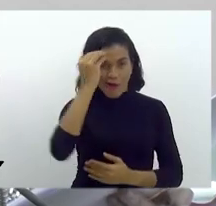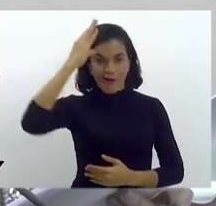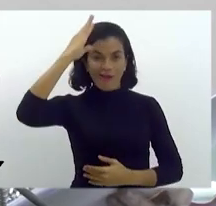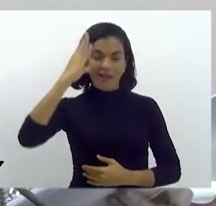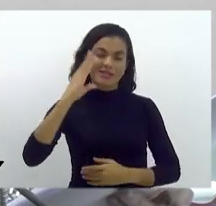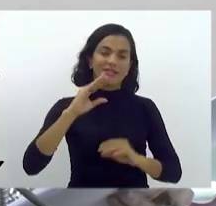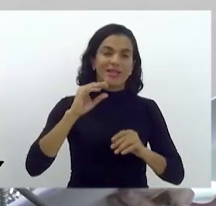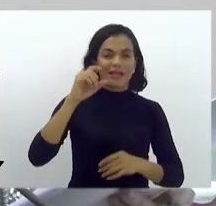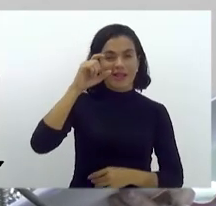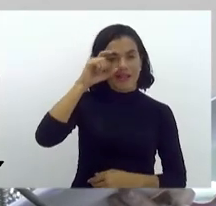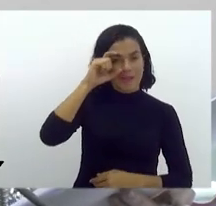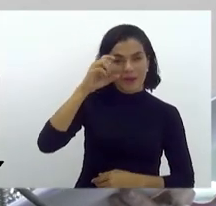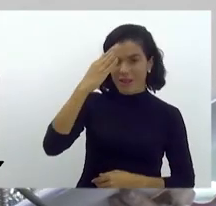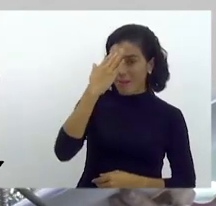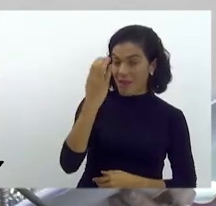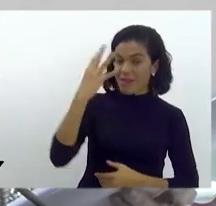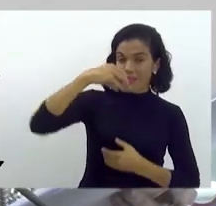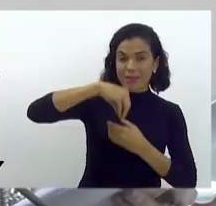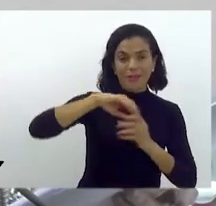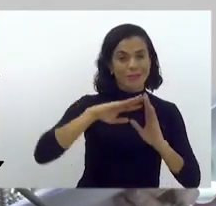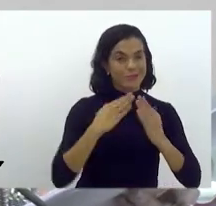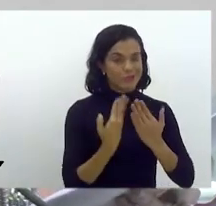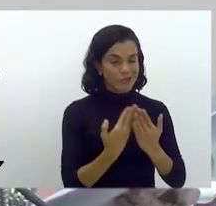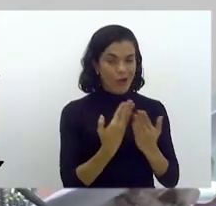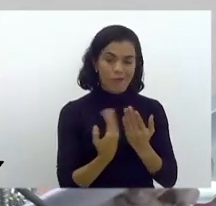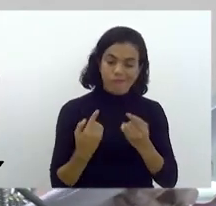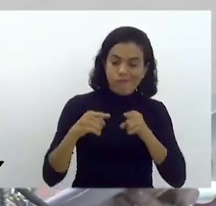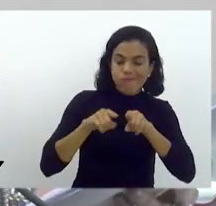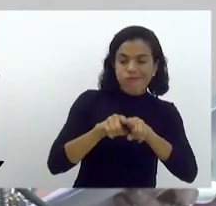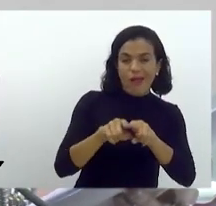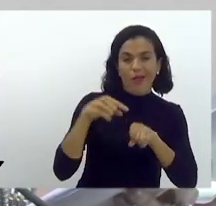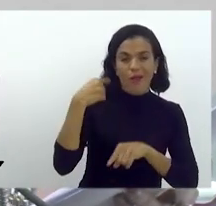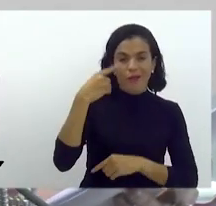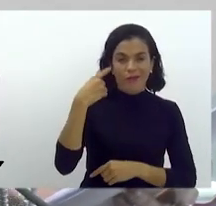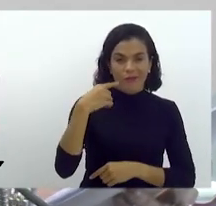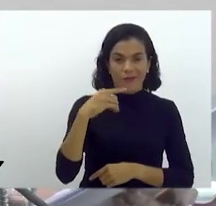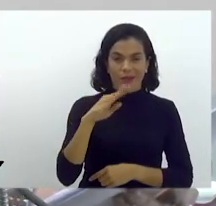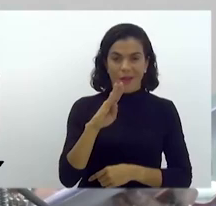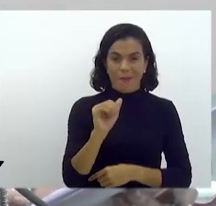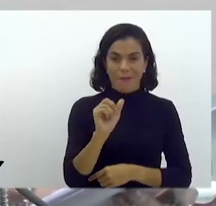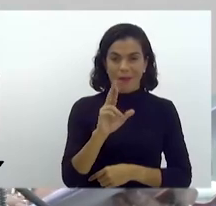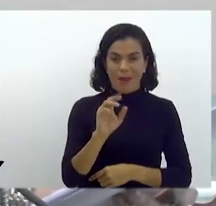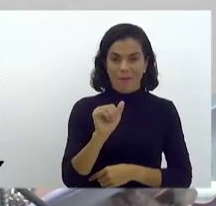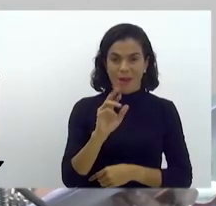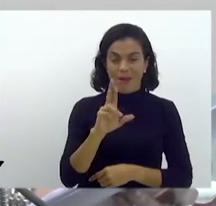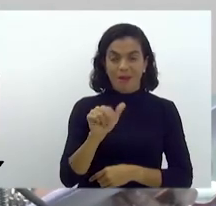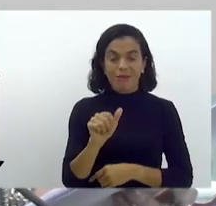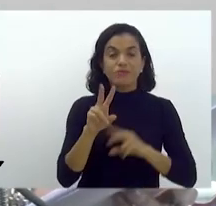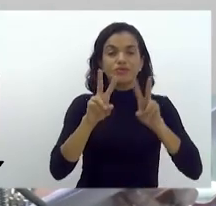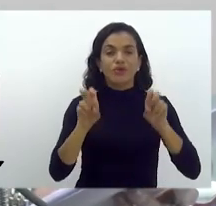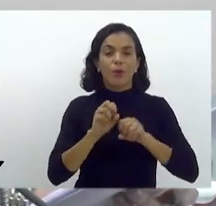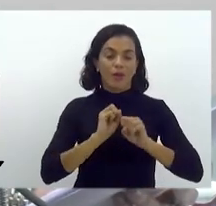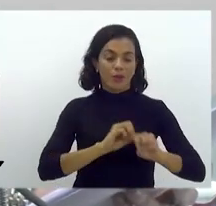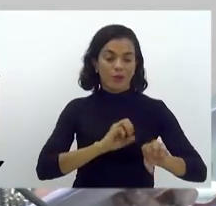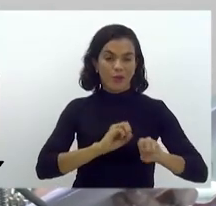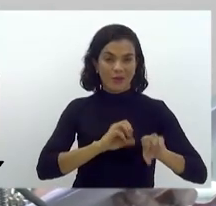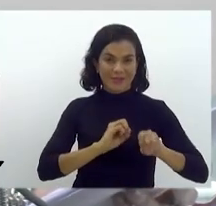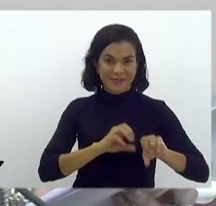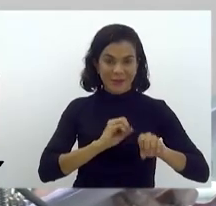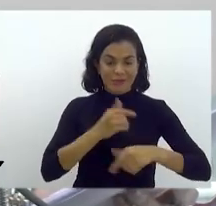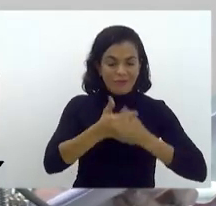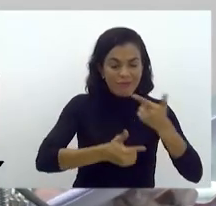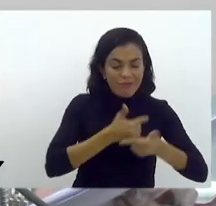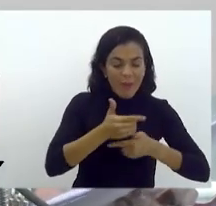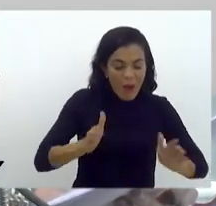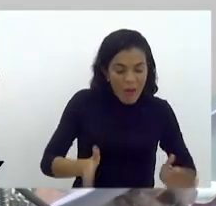da Penha nas escolas e linkgas exatamente com a fala da Dra Bárbara quando ela fala da necessidade da educação né de